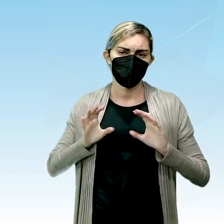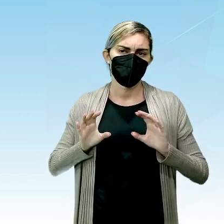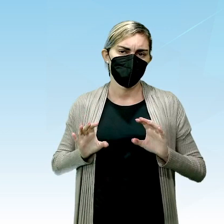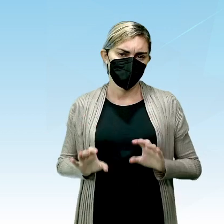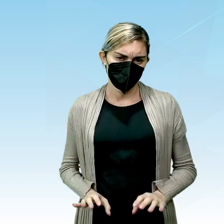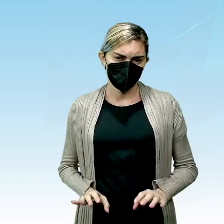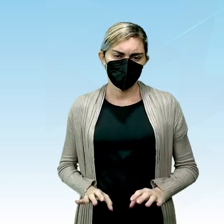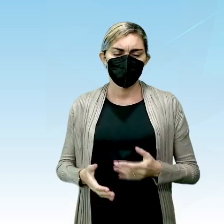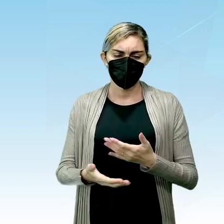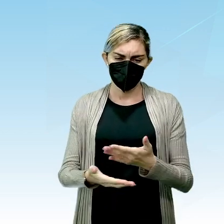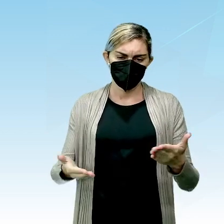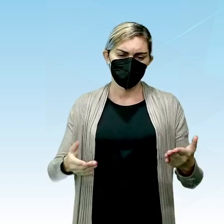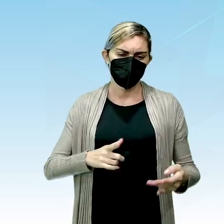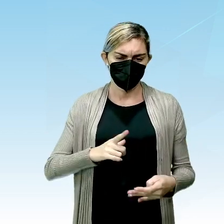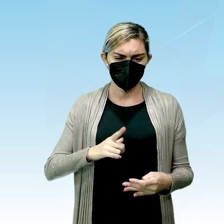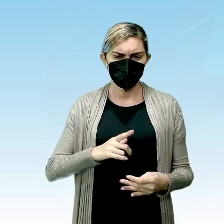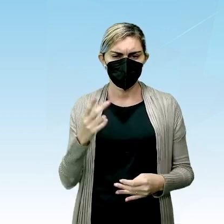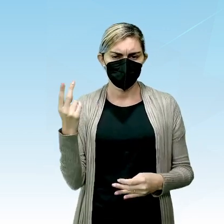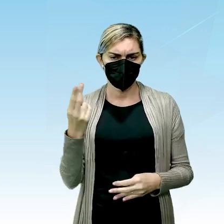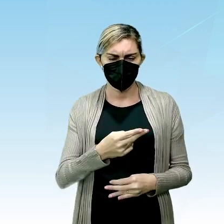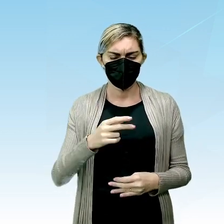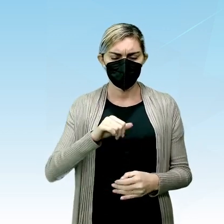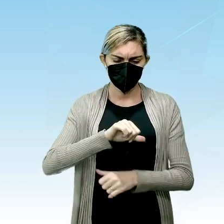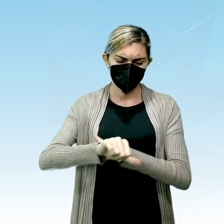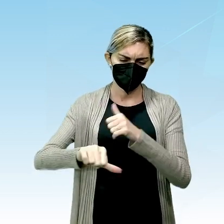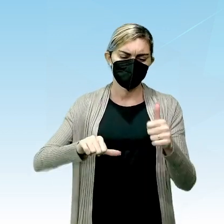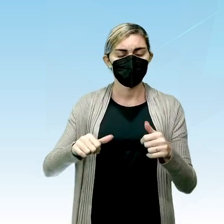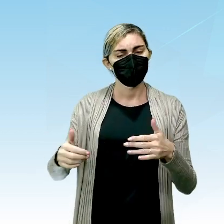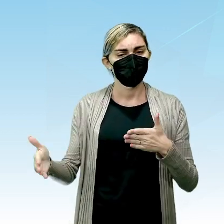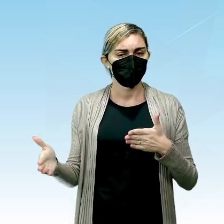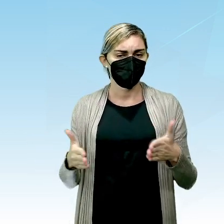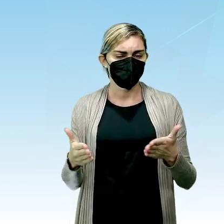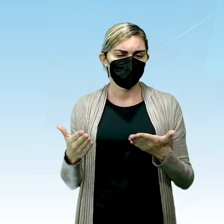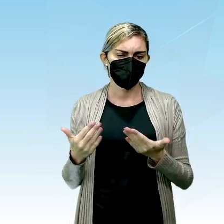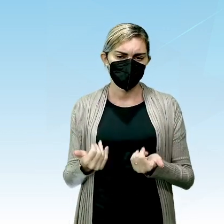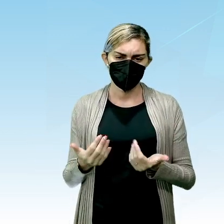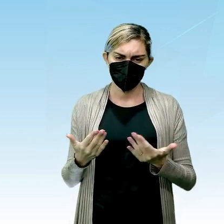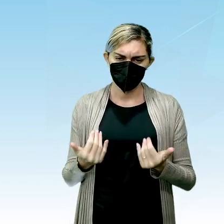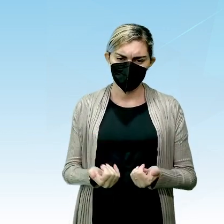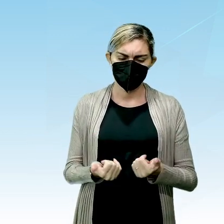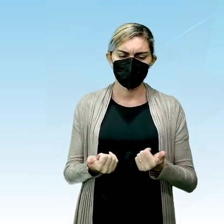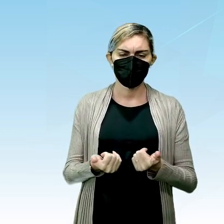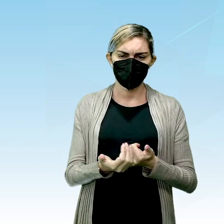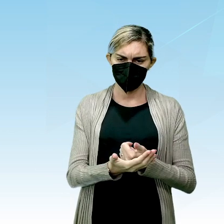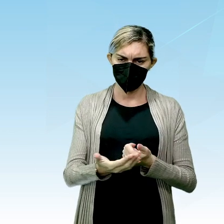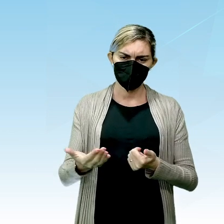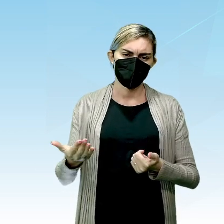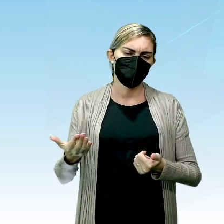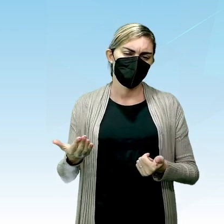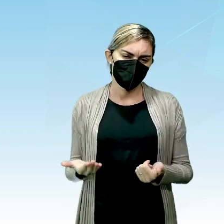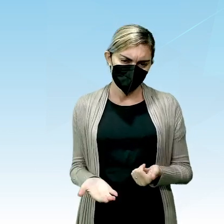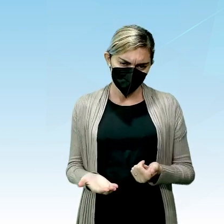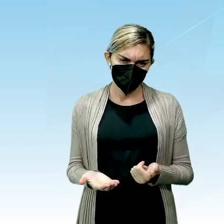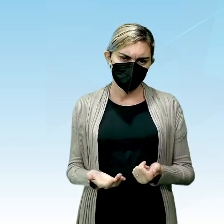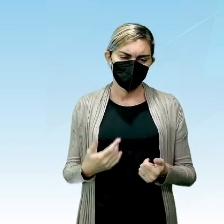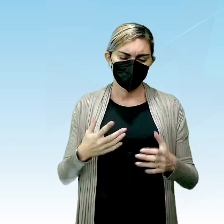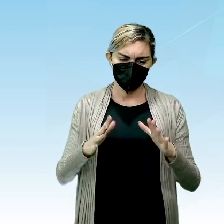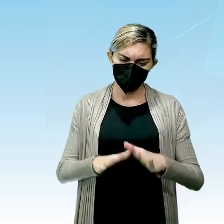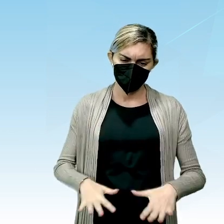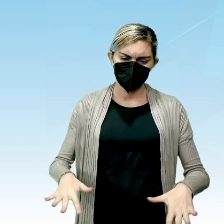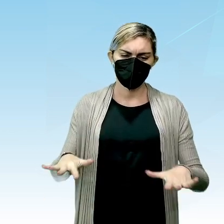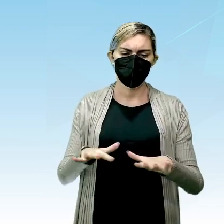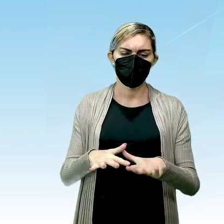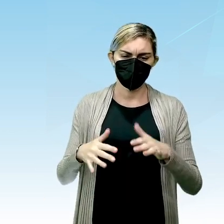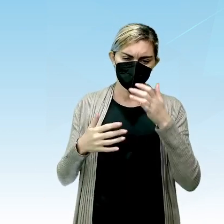E existe o que a gente chama de alterações durante a puberdade. Essas alterações aí, galerinha, de modo geral,